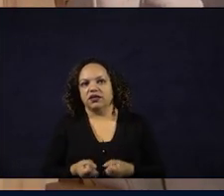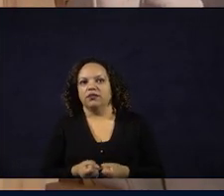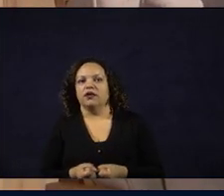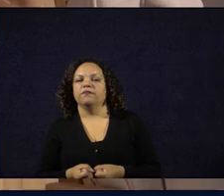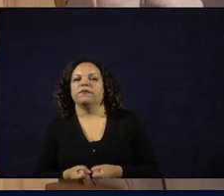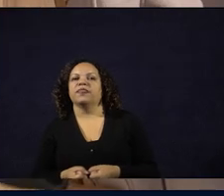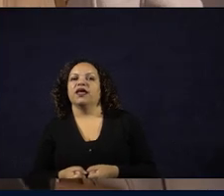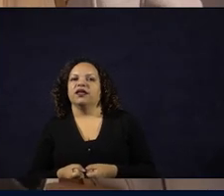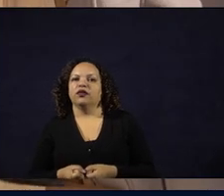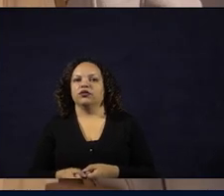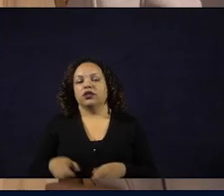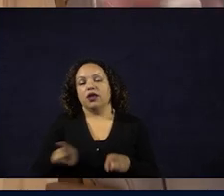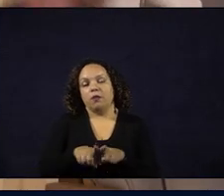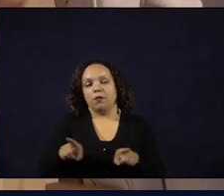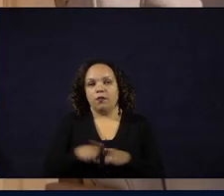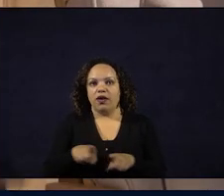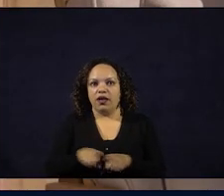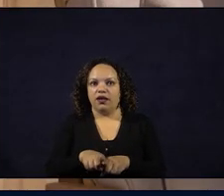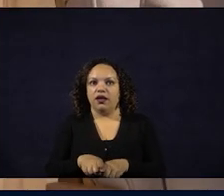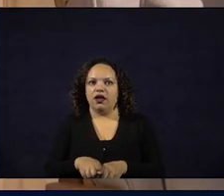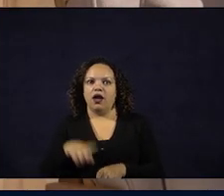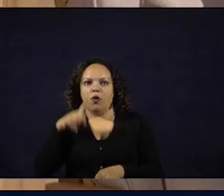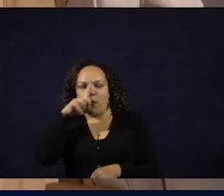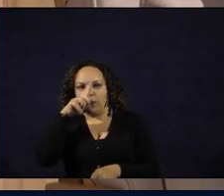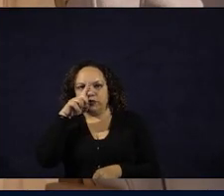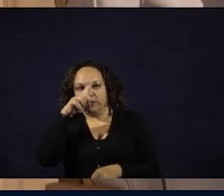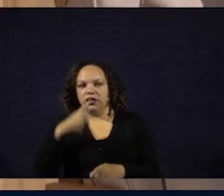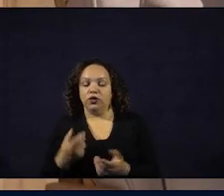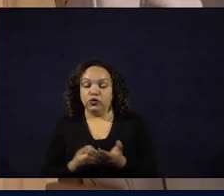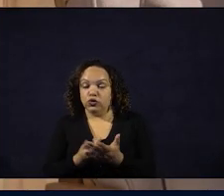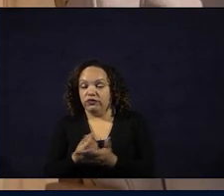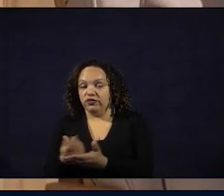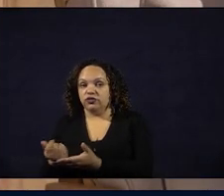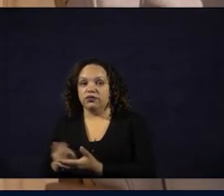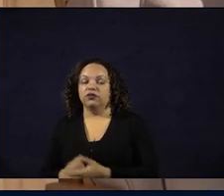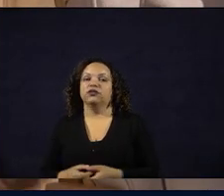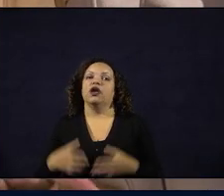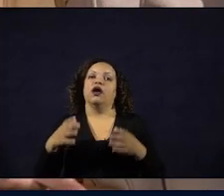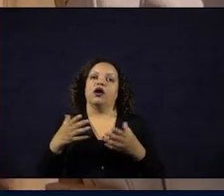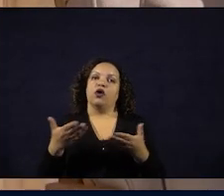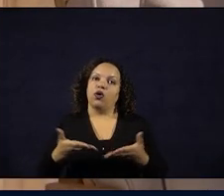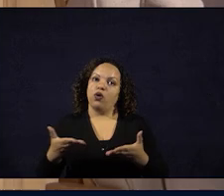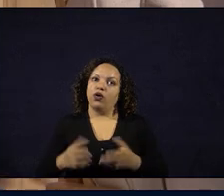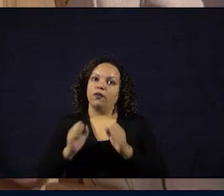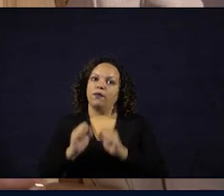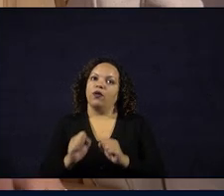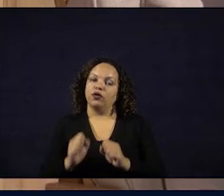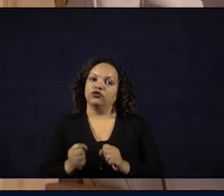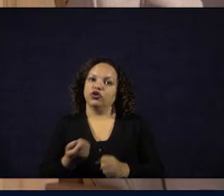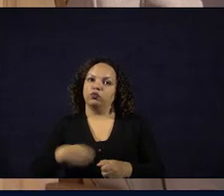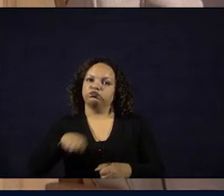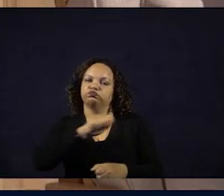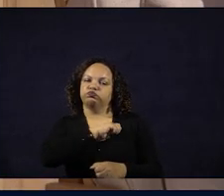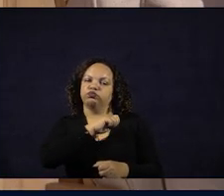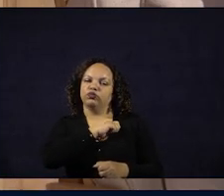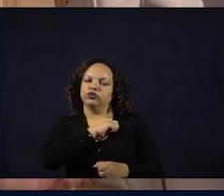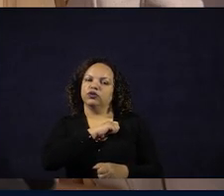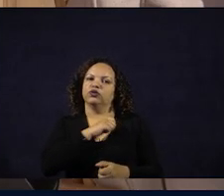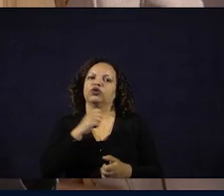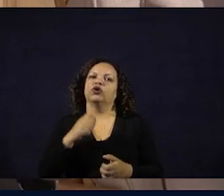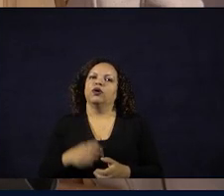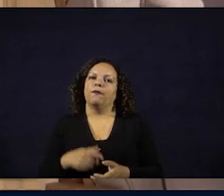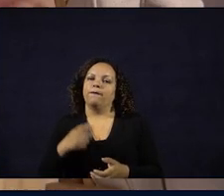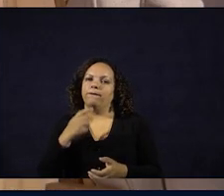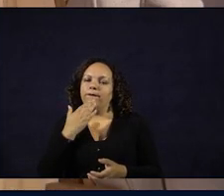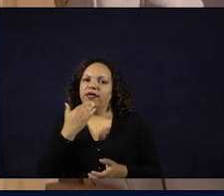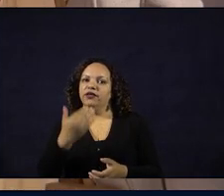risco de engenharia, assume o risco de investimento e ele agora pode, por autorização, solicitar a construção de uma ferrovia que